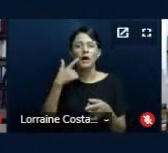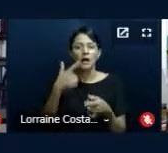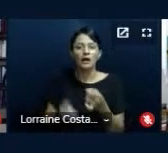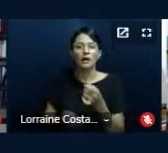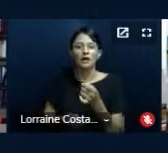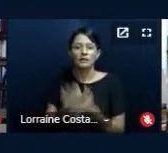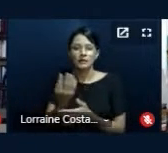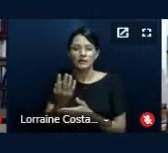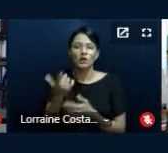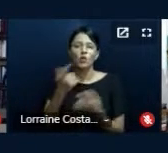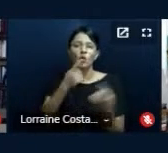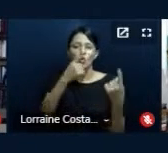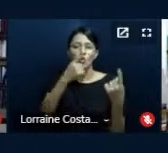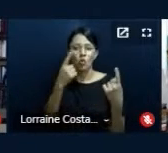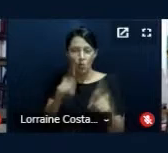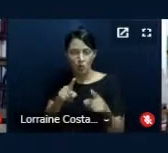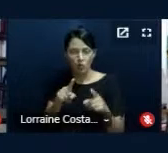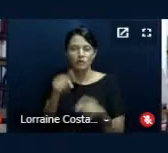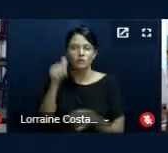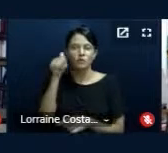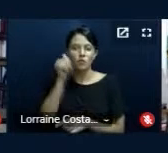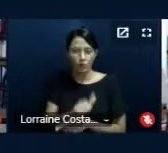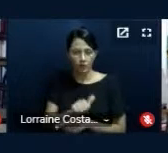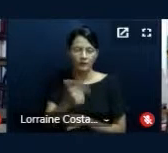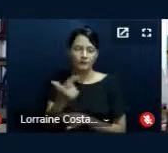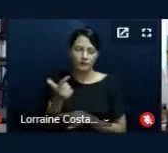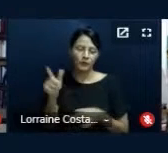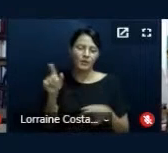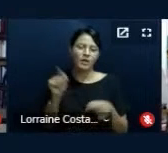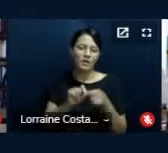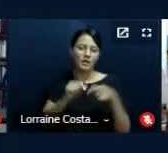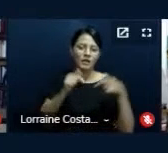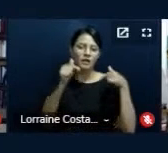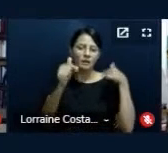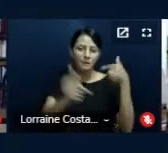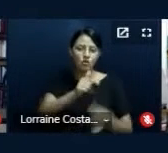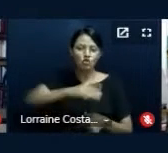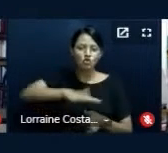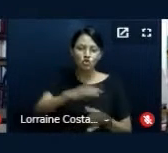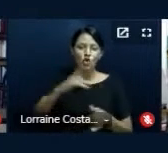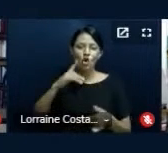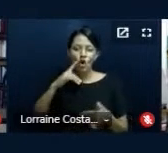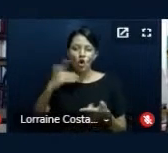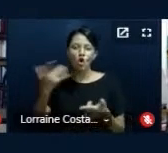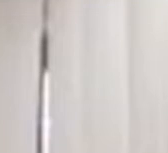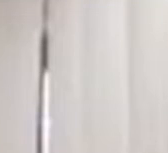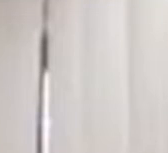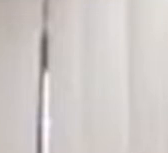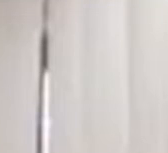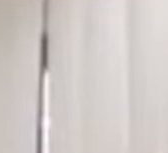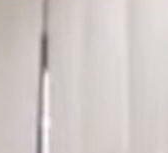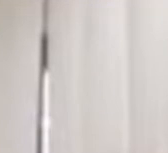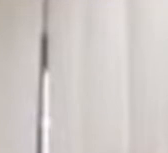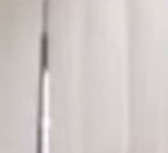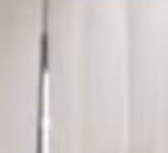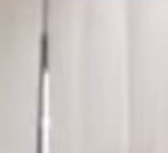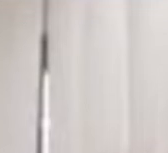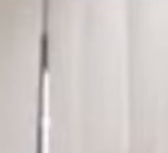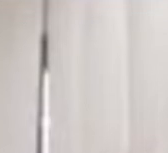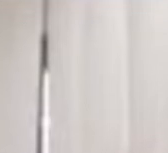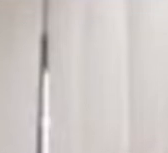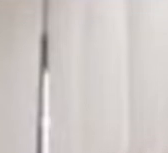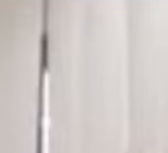violência, e desenvolver uma política de enfrentamento aos ataques de gênero contra mulheres. Muito a